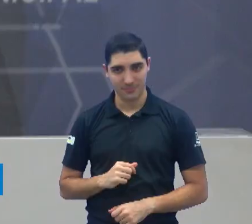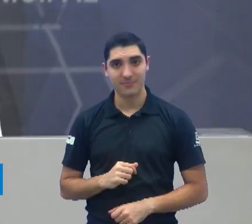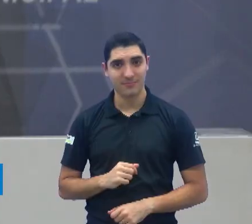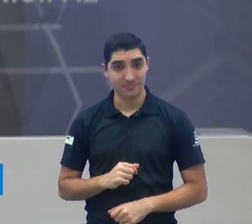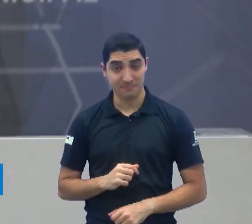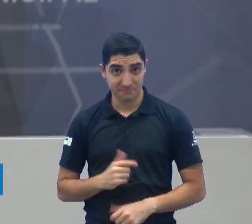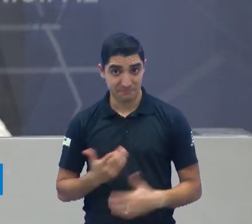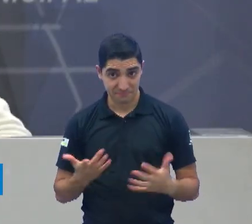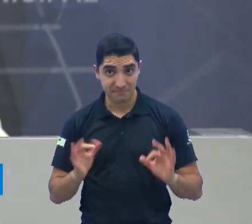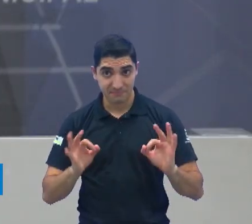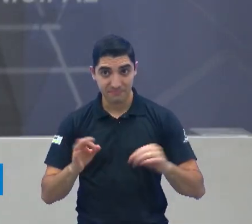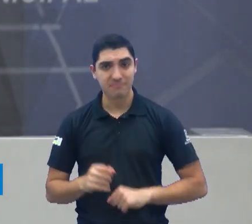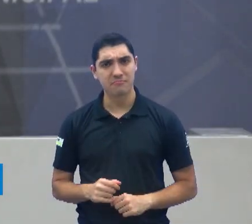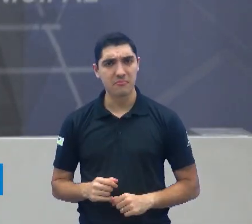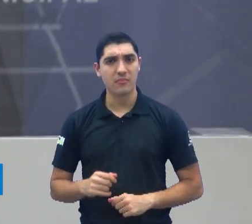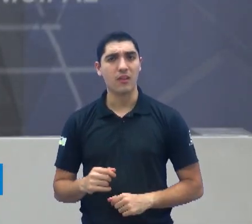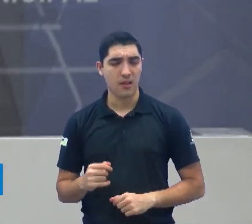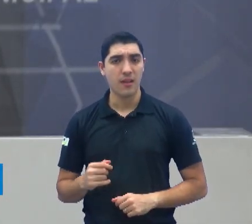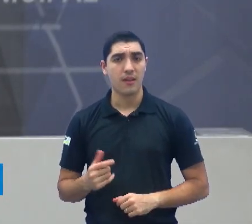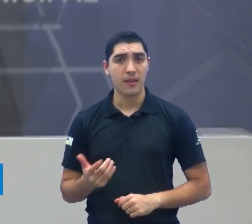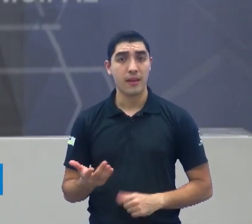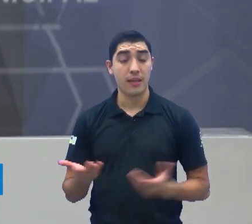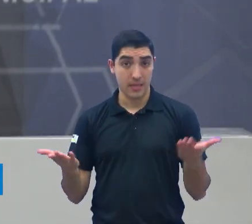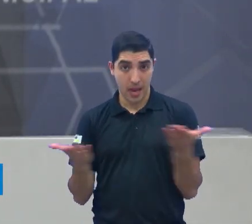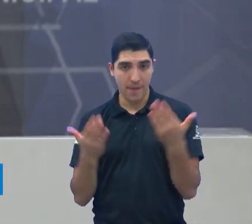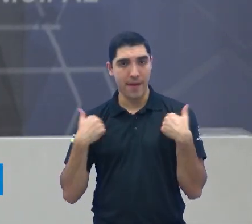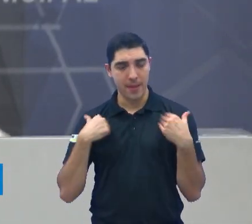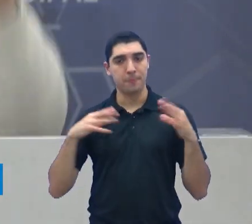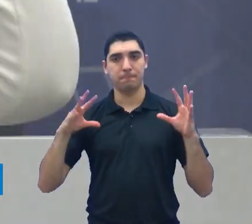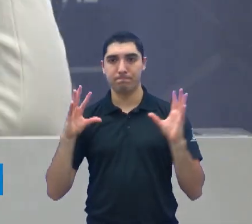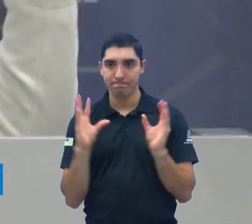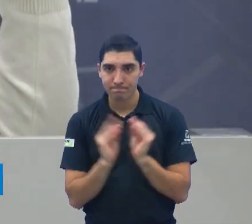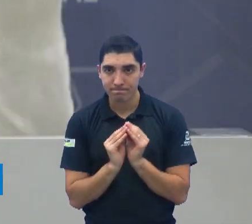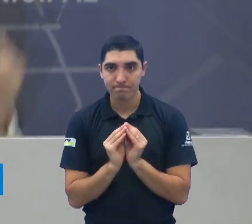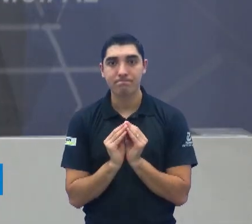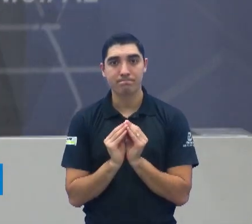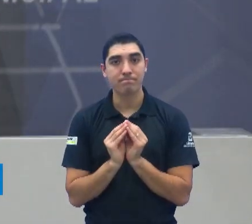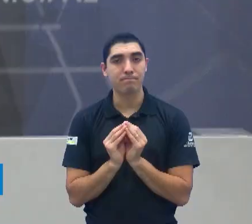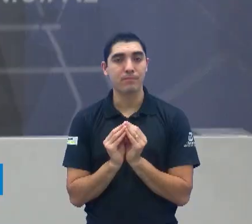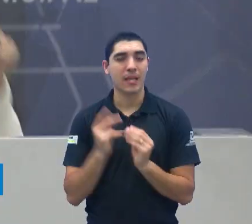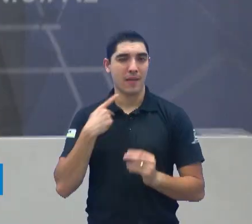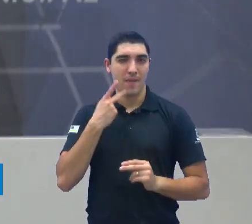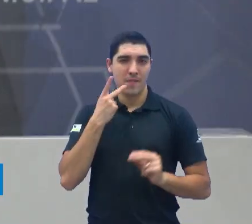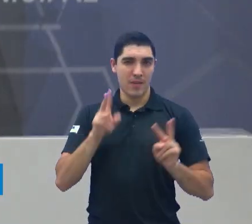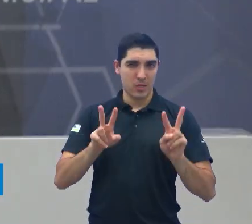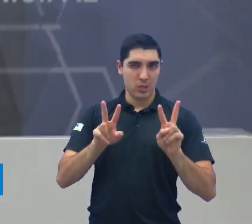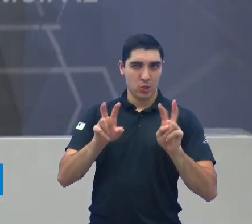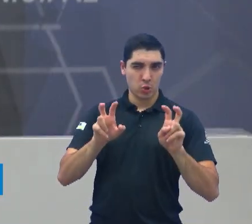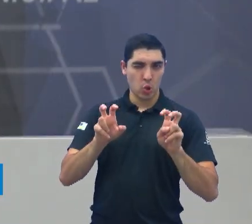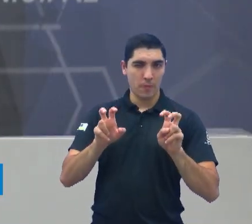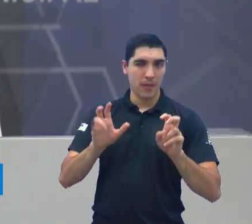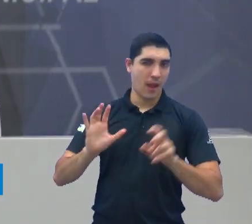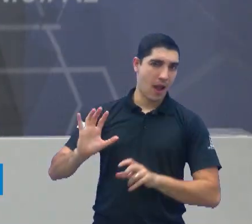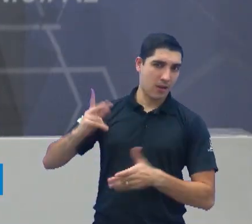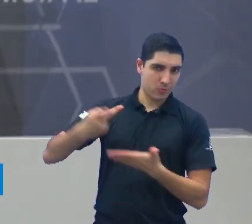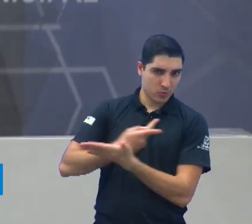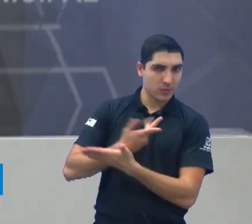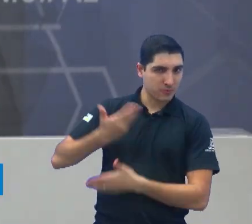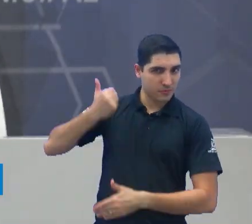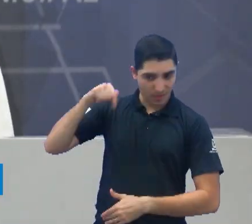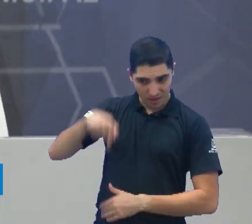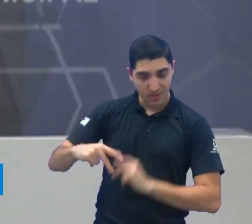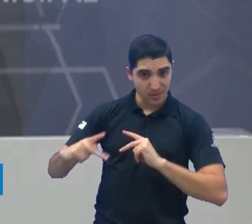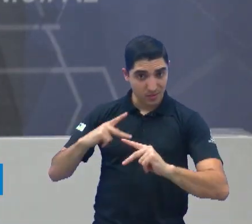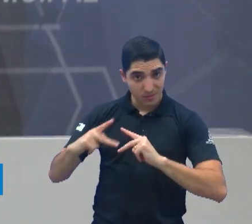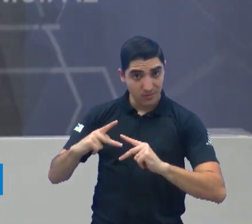né? Meu respeito, e aí eu quero encerrar, porque eu comecei falando um fato aqui da nossa cidade, que aconteceu do